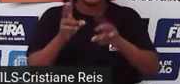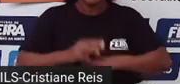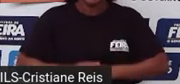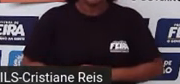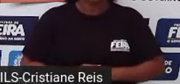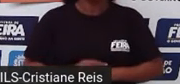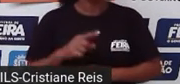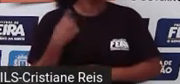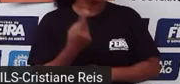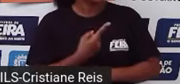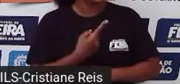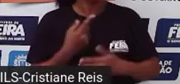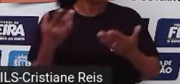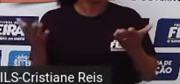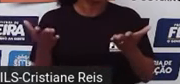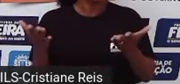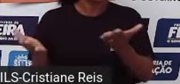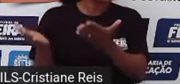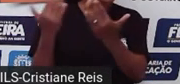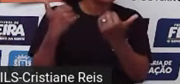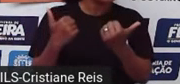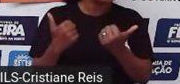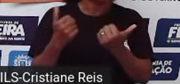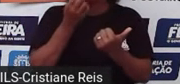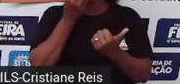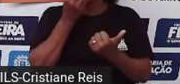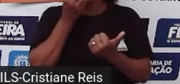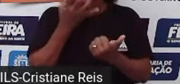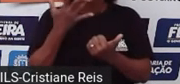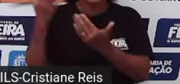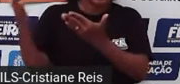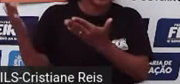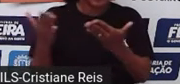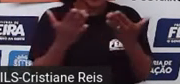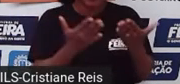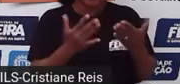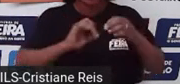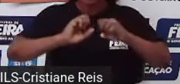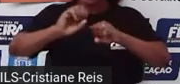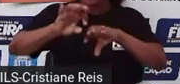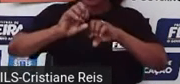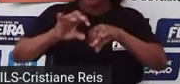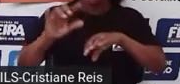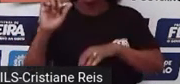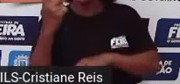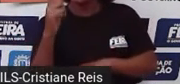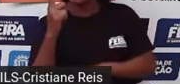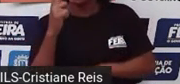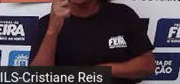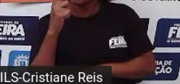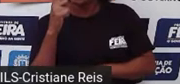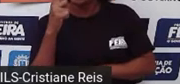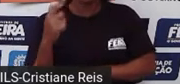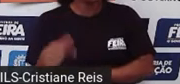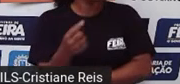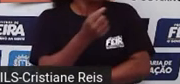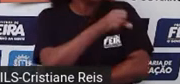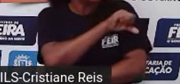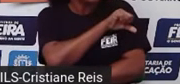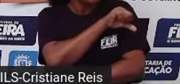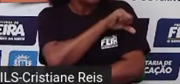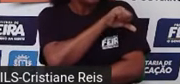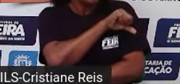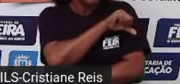convidamos você para essa aula de hoje sejam bem-vindos ao meu já disse aula de geografia dono e é do nono ano